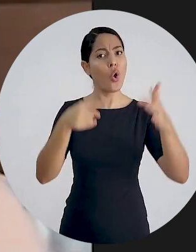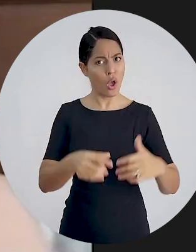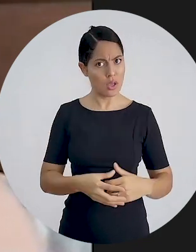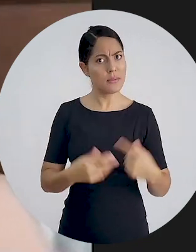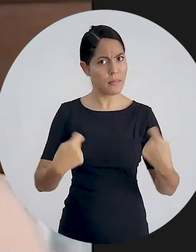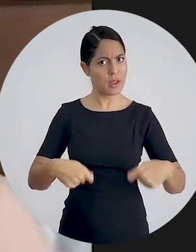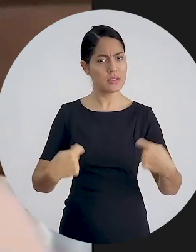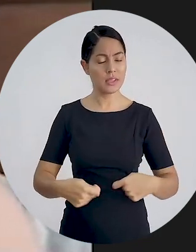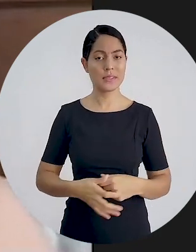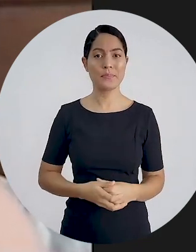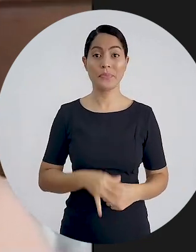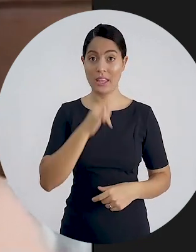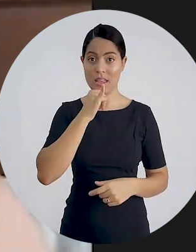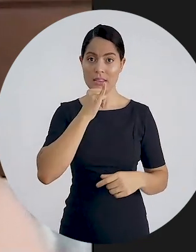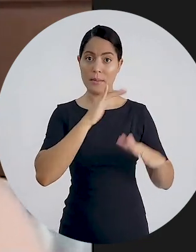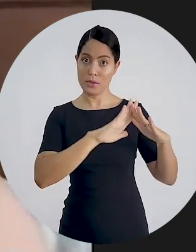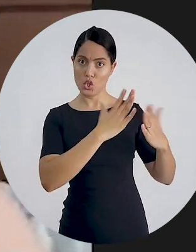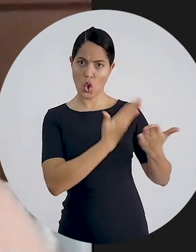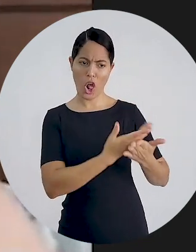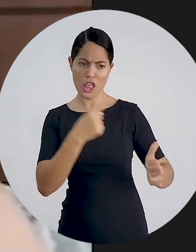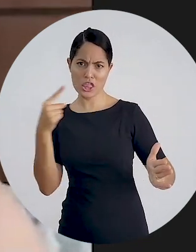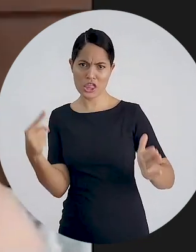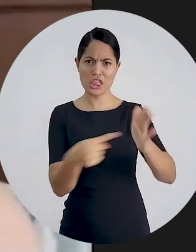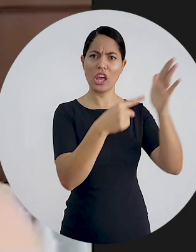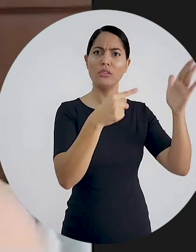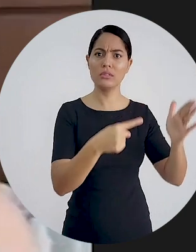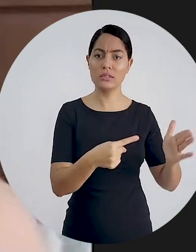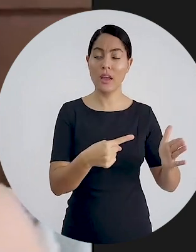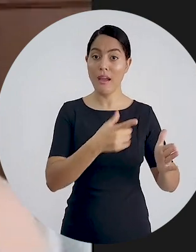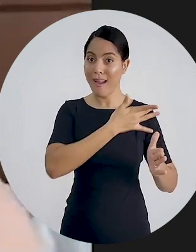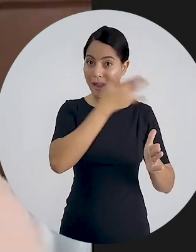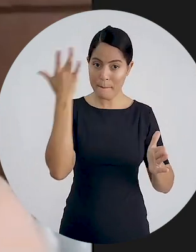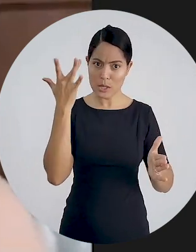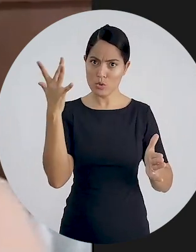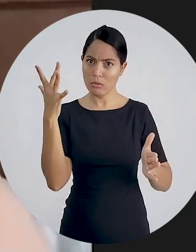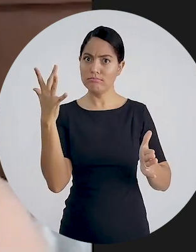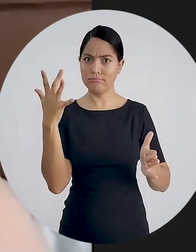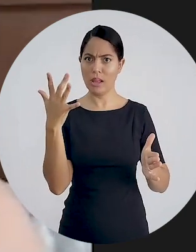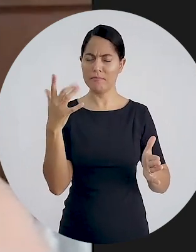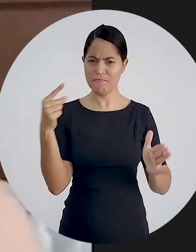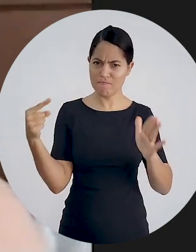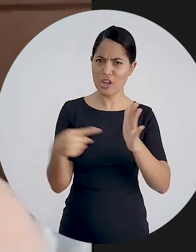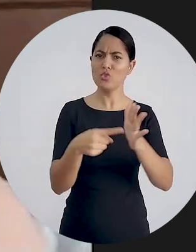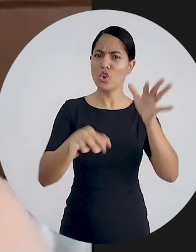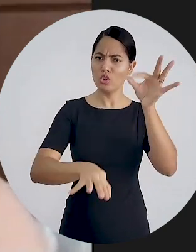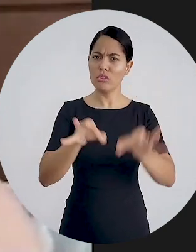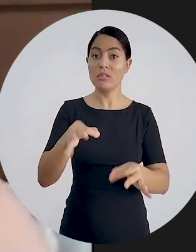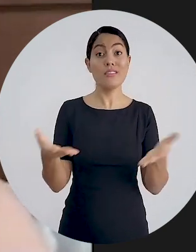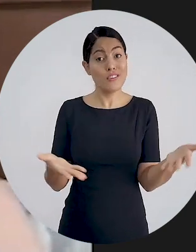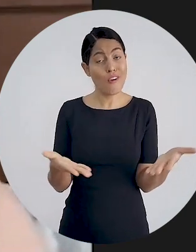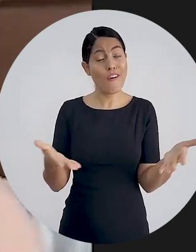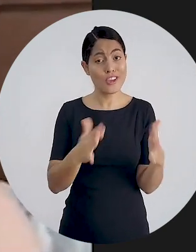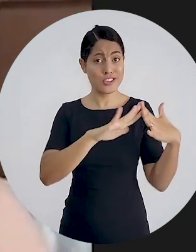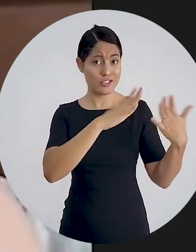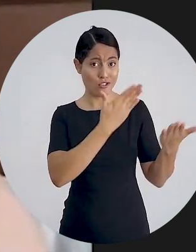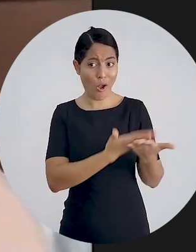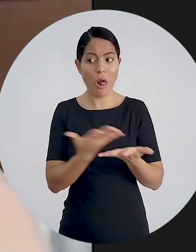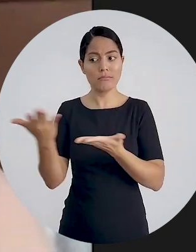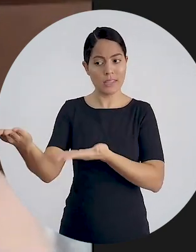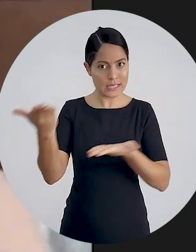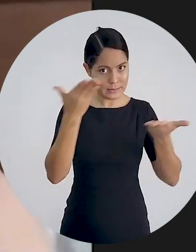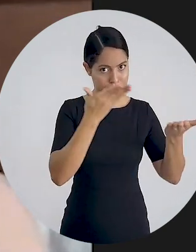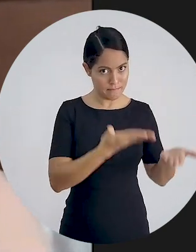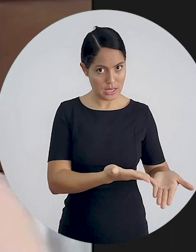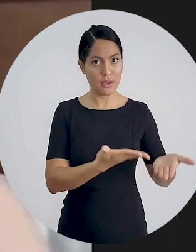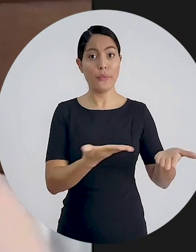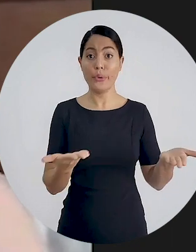sofreram denúncia e que hoje o autista é matriculado, ele já tem a pessoa da área de psicologia ou de pedagogia para acompanhar.